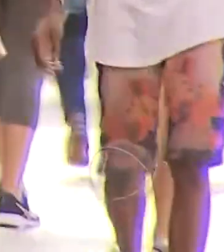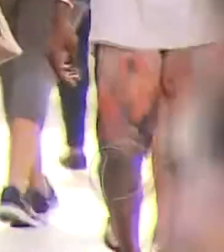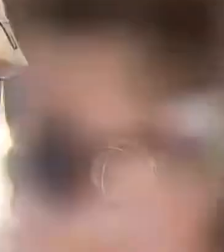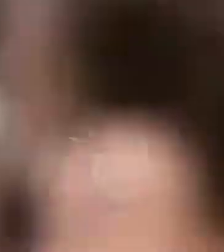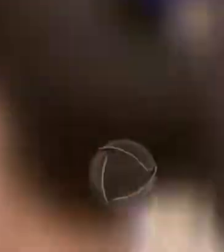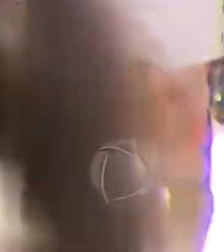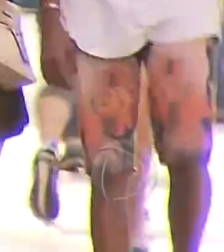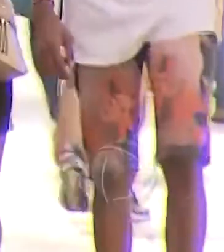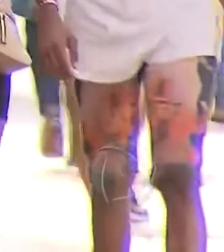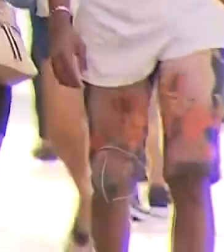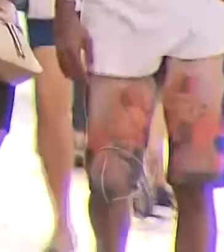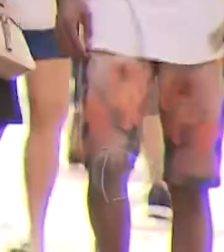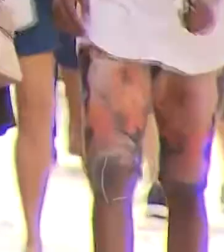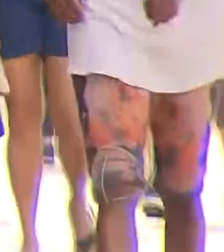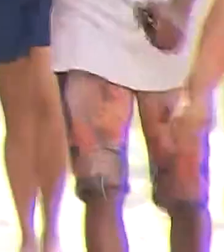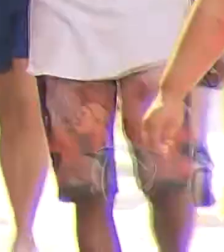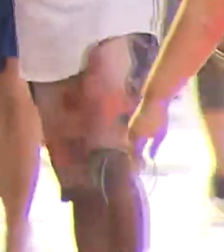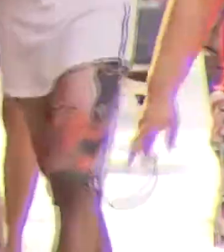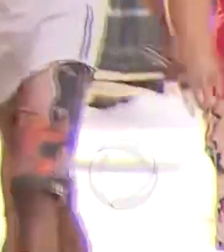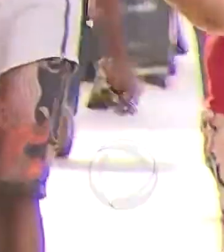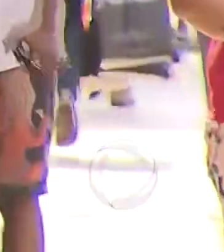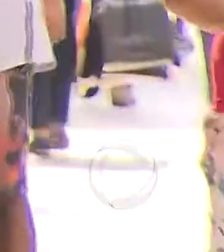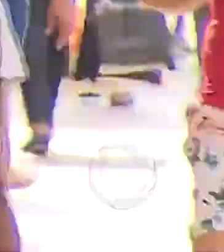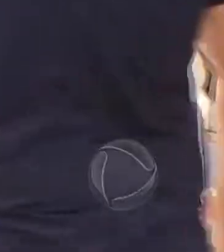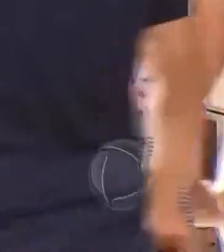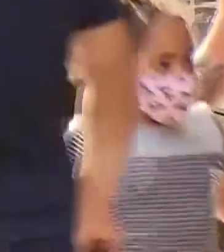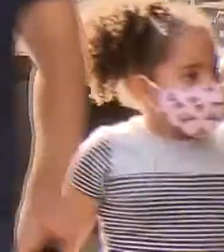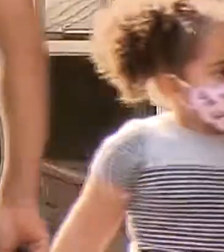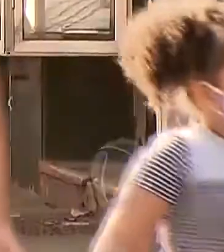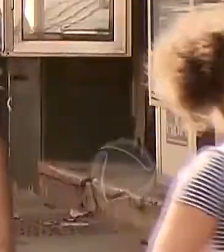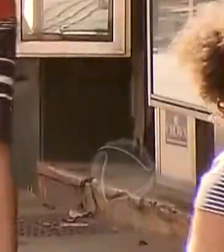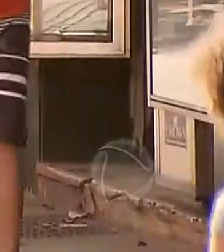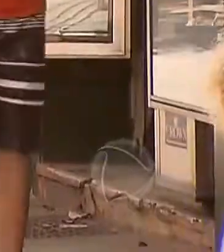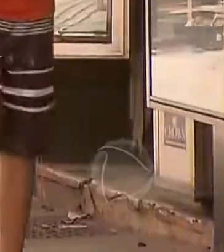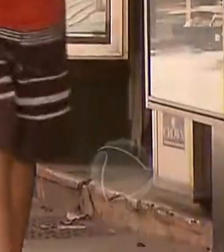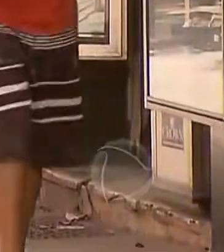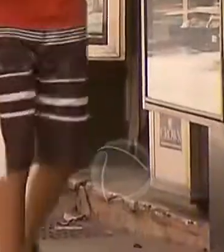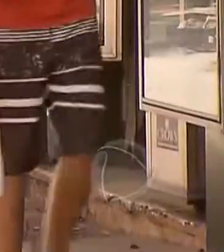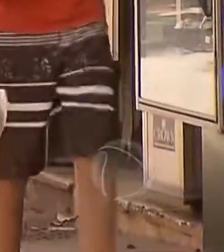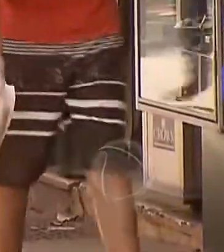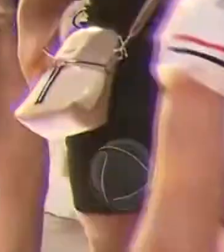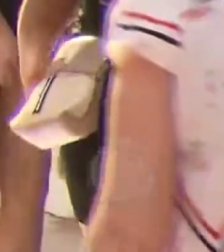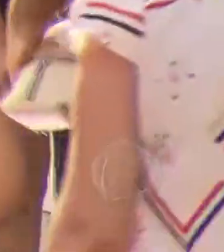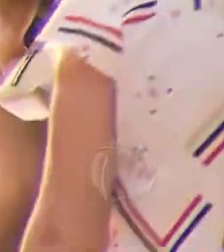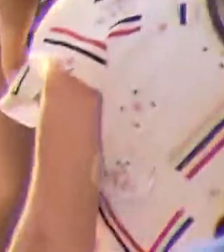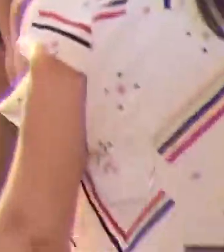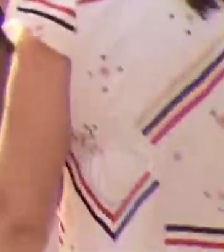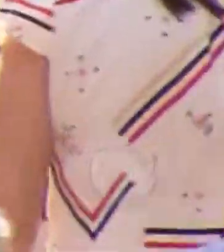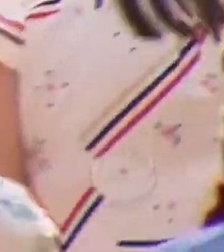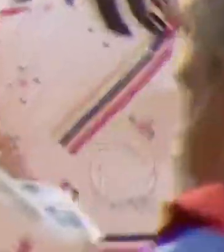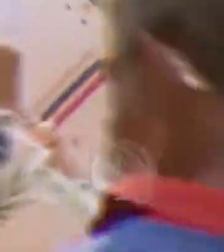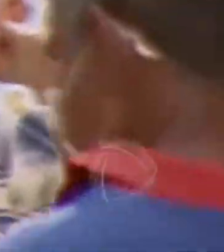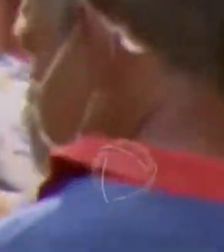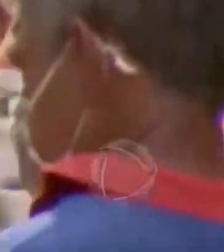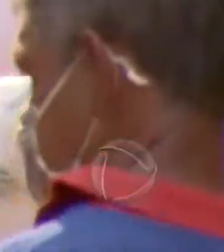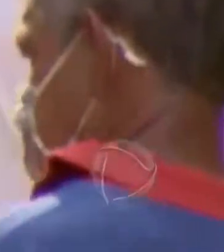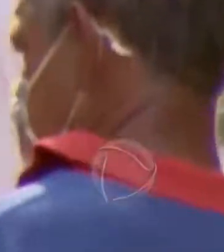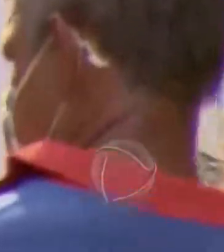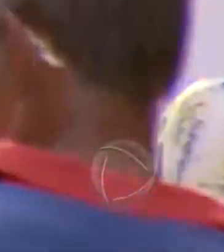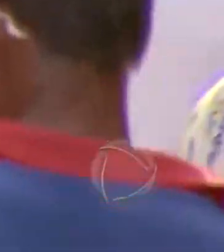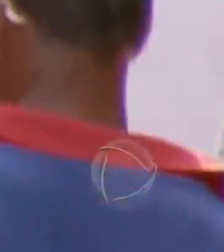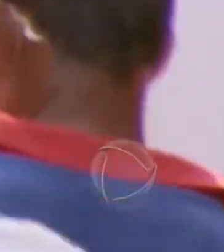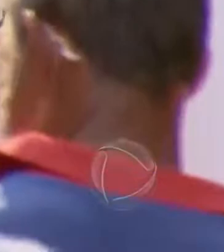são paulo elaborado pelo governo do estado direciona abertura dos diferentes setores da economia a partir de dados sobre o novo